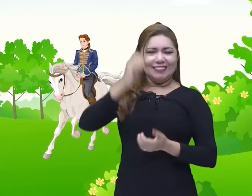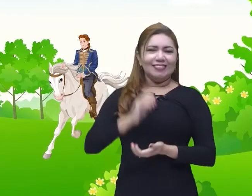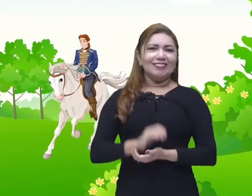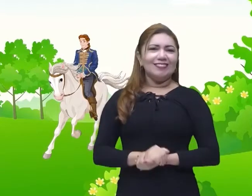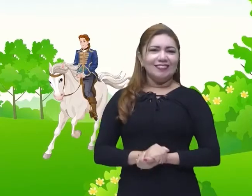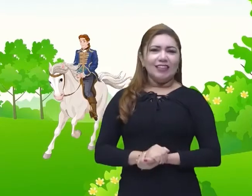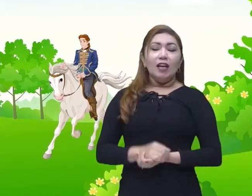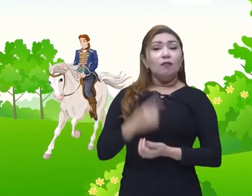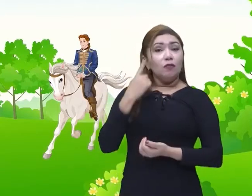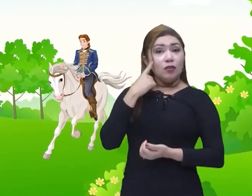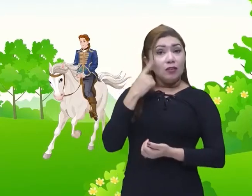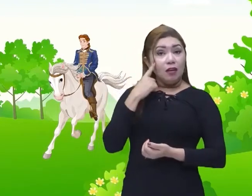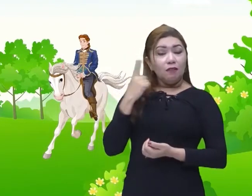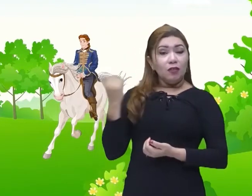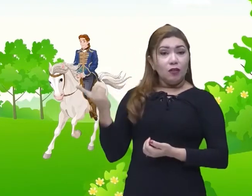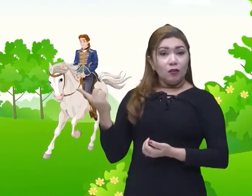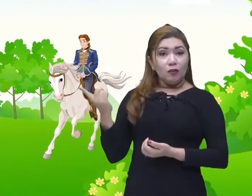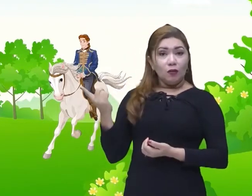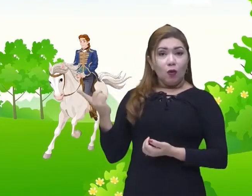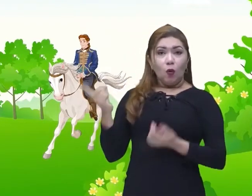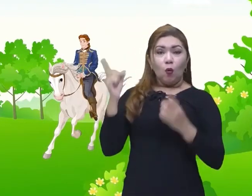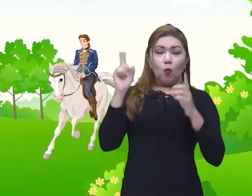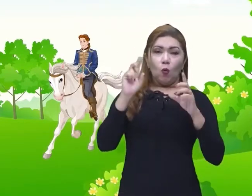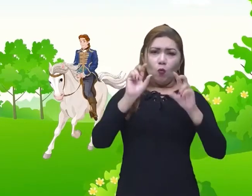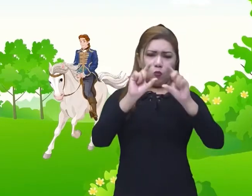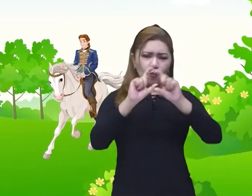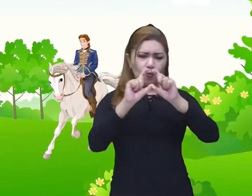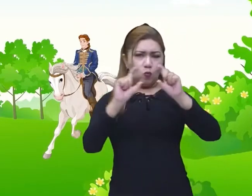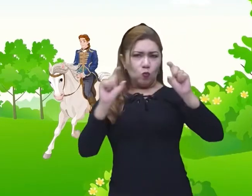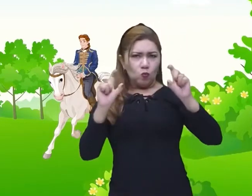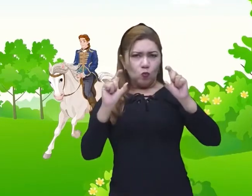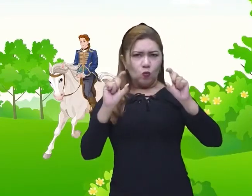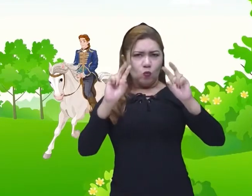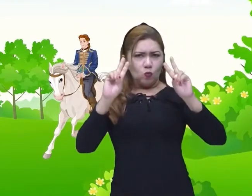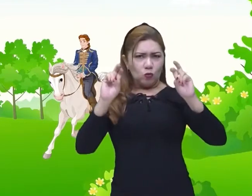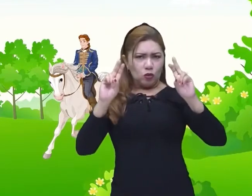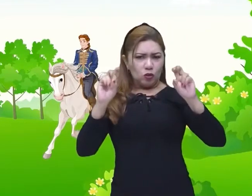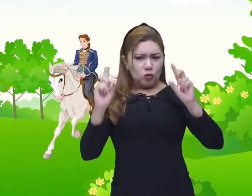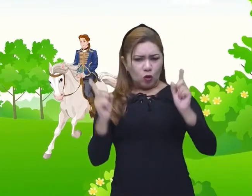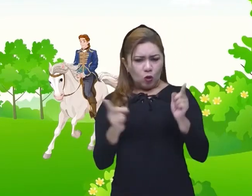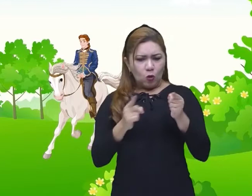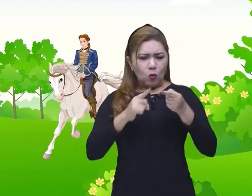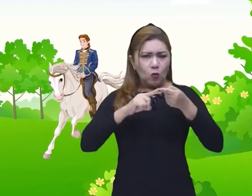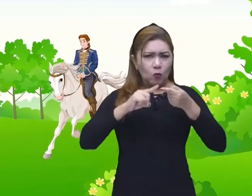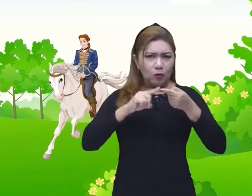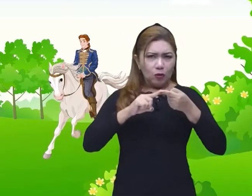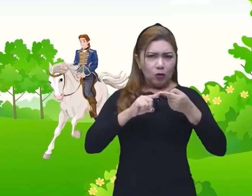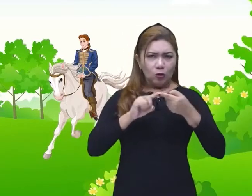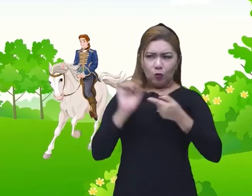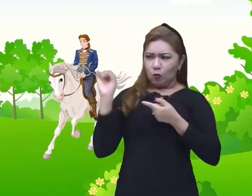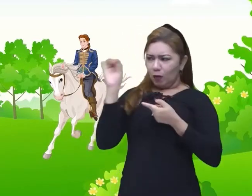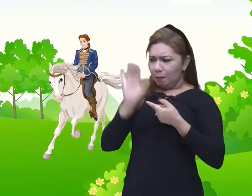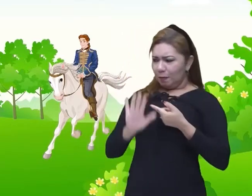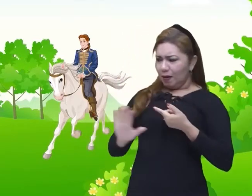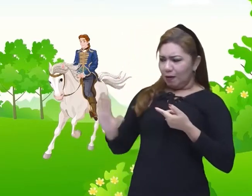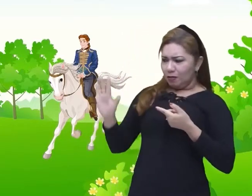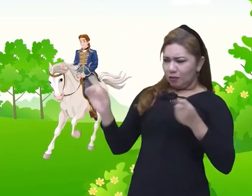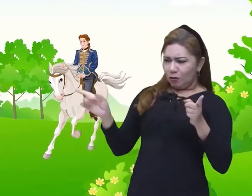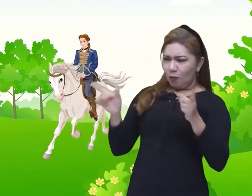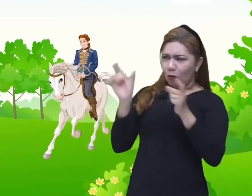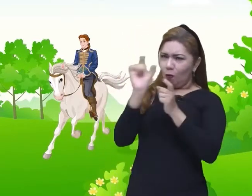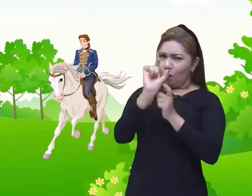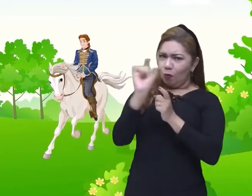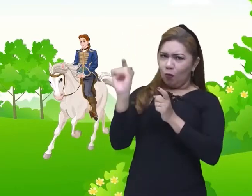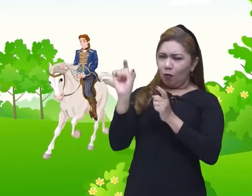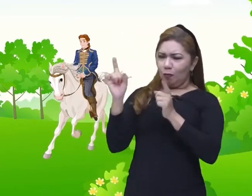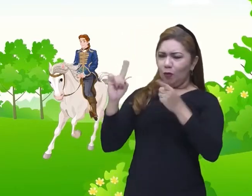a relação do texto ao título? Se você fosse comprar um livro e tivesse somente essa imagem na capa, você saberia